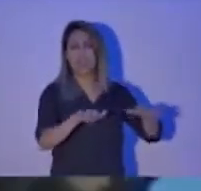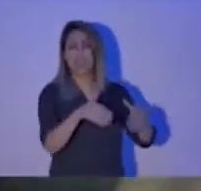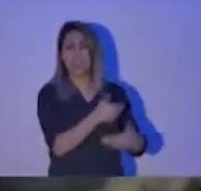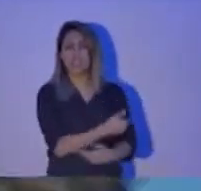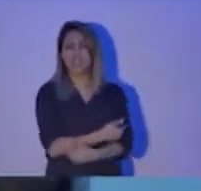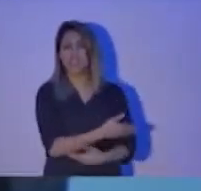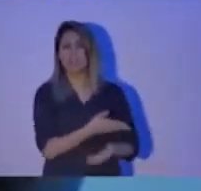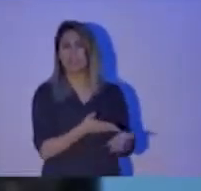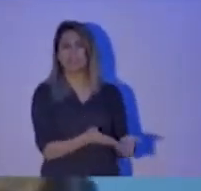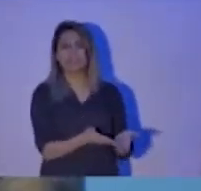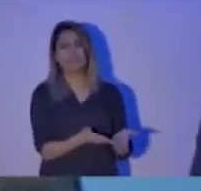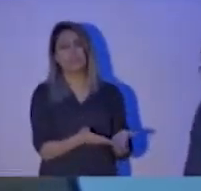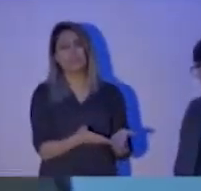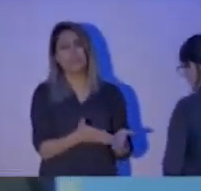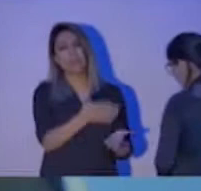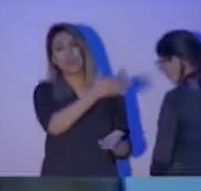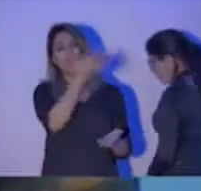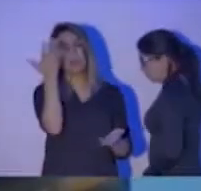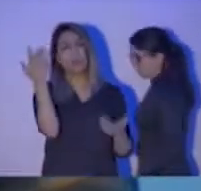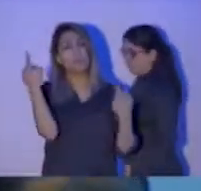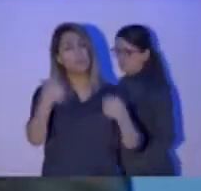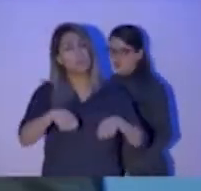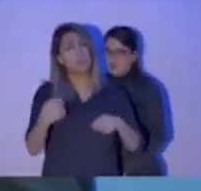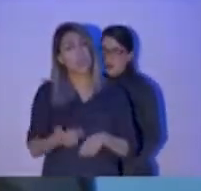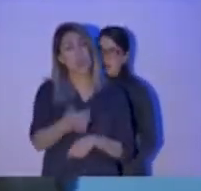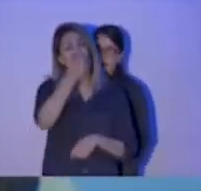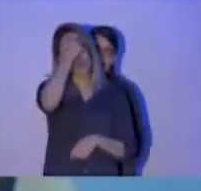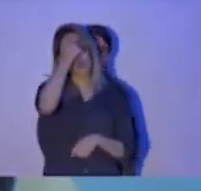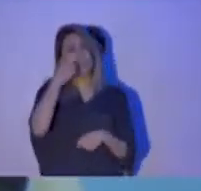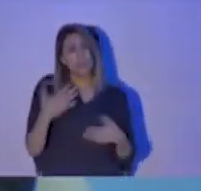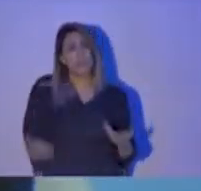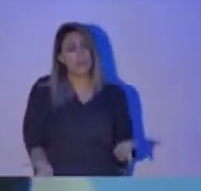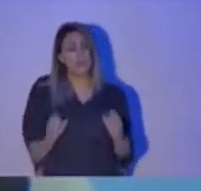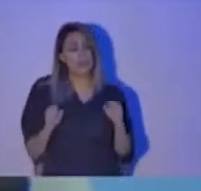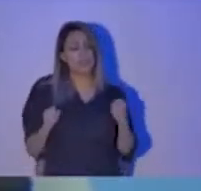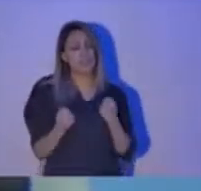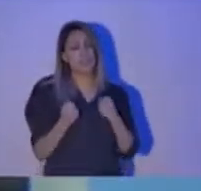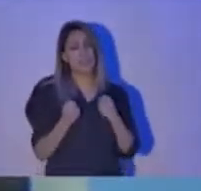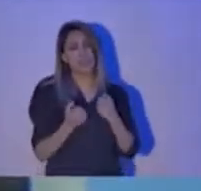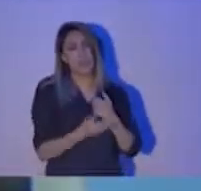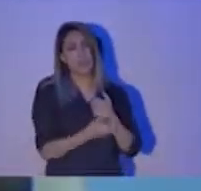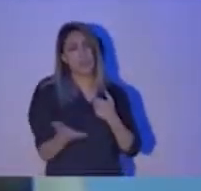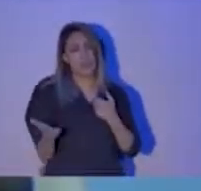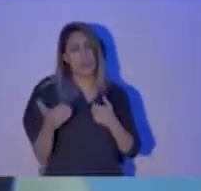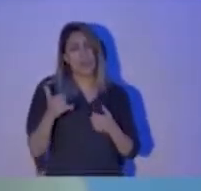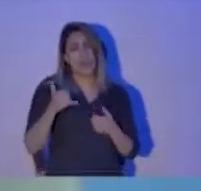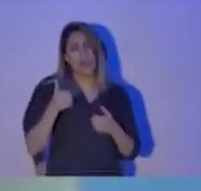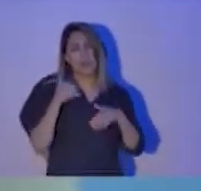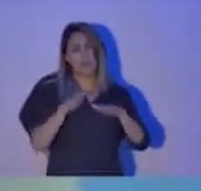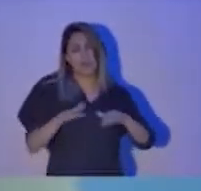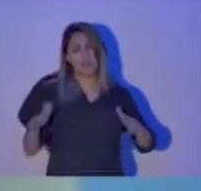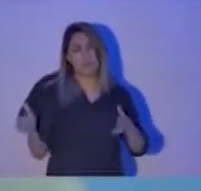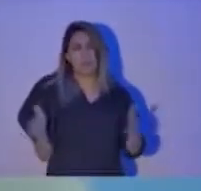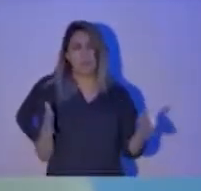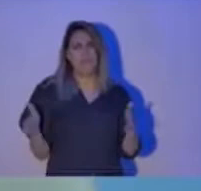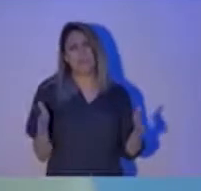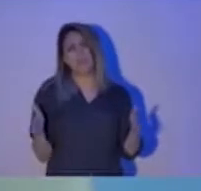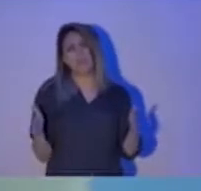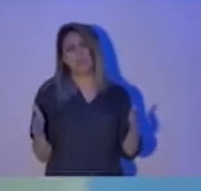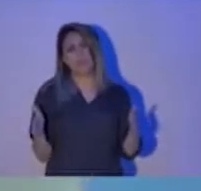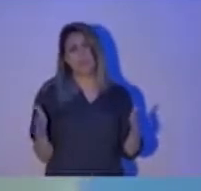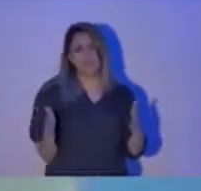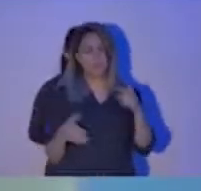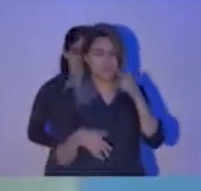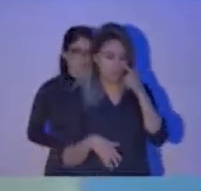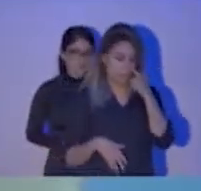A gente precisa ter essa consciência, de ter essa defesa muito enfática da primeira infância. A gente precisa terminar. E até faço